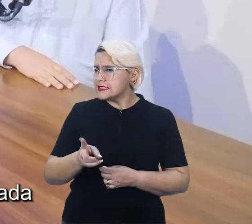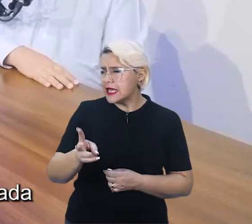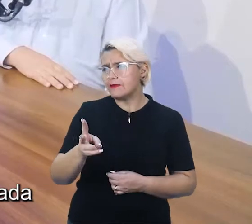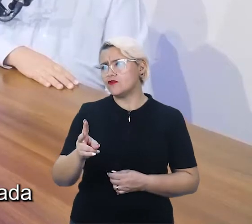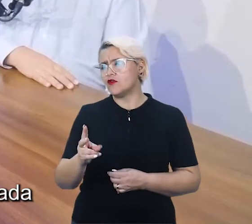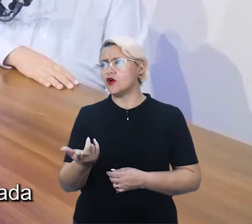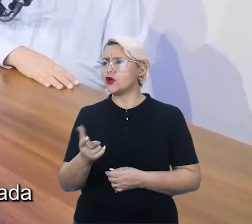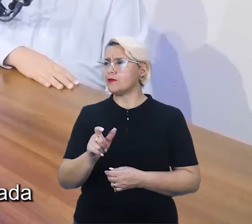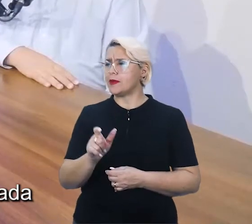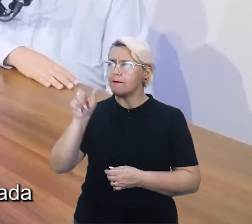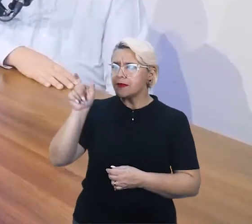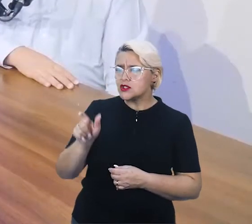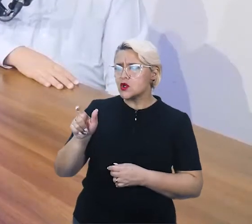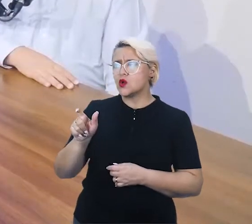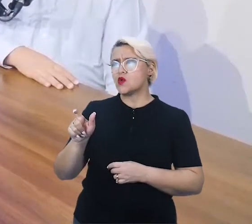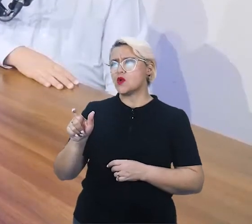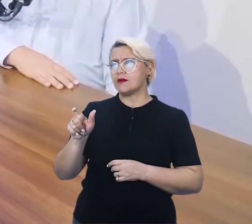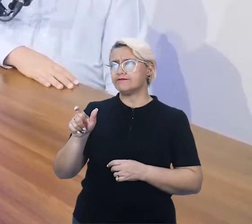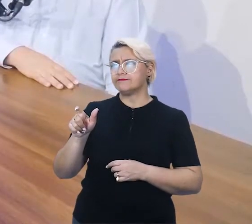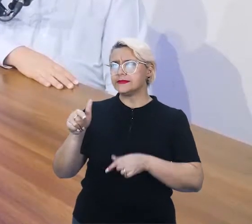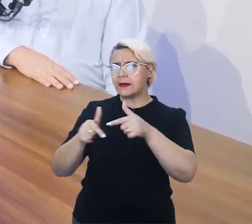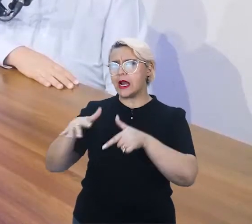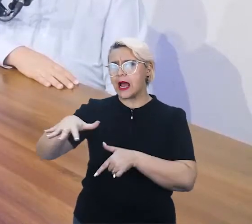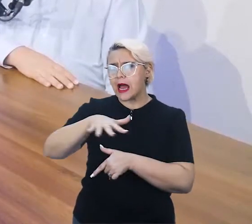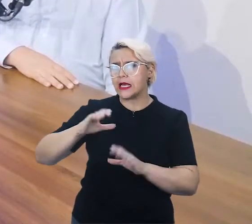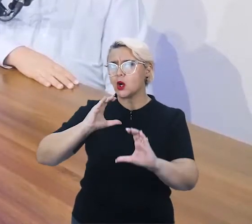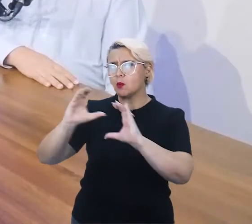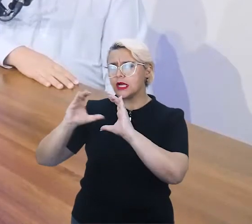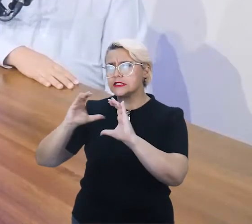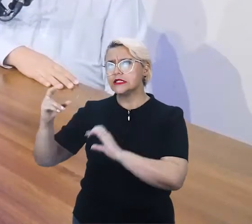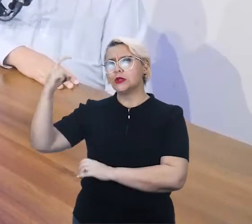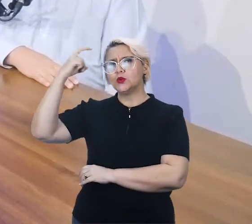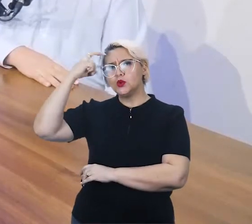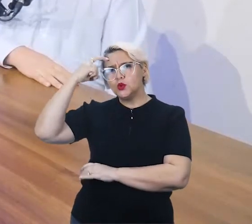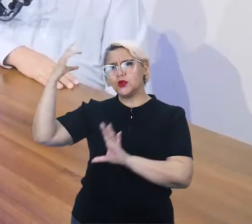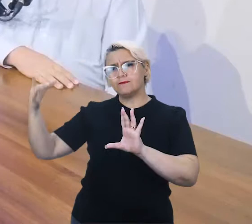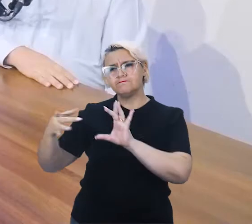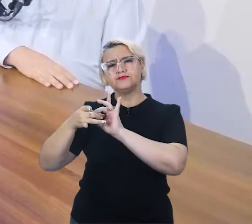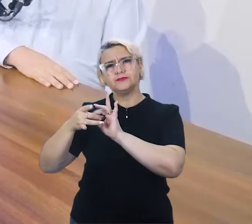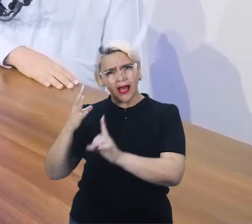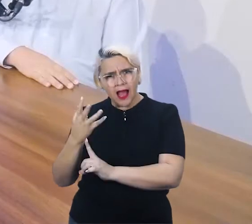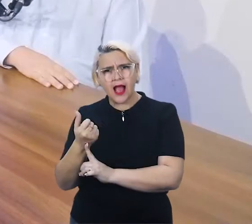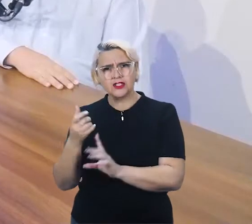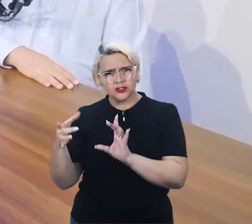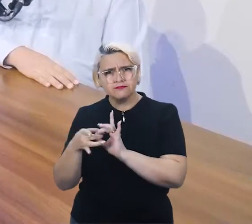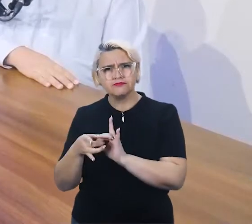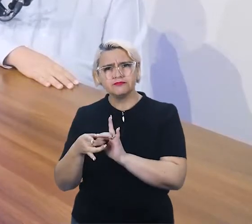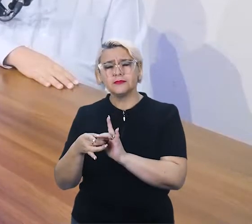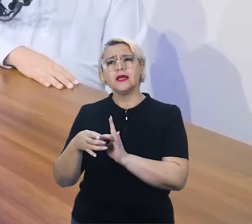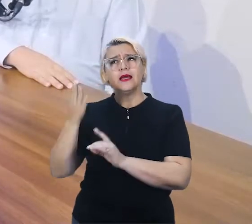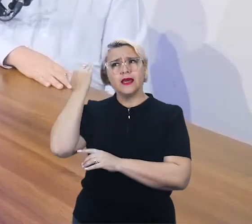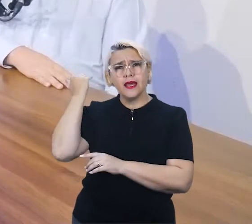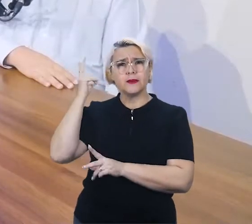uma pessoa ligada à comunicação, à cultura, à arte. Na sua